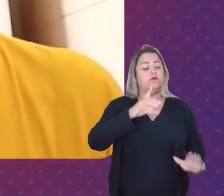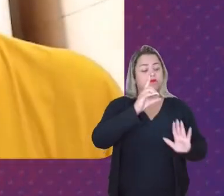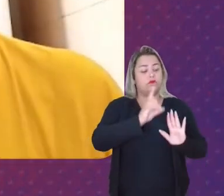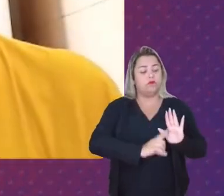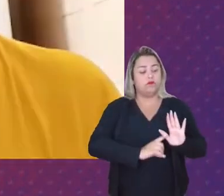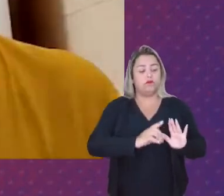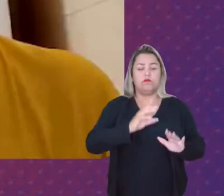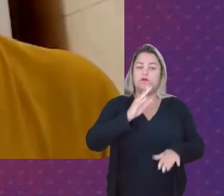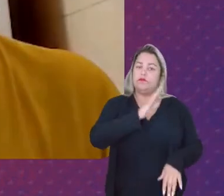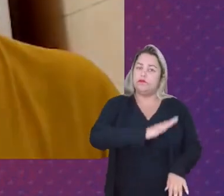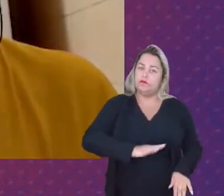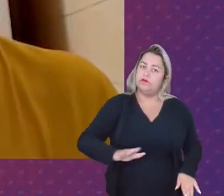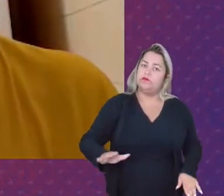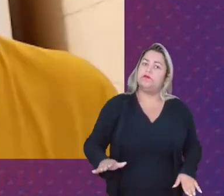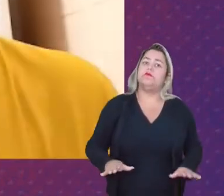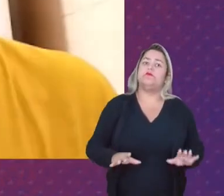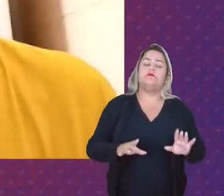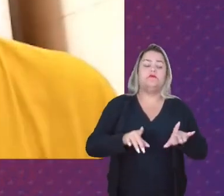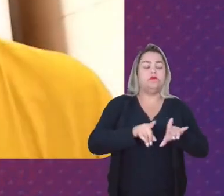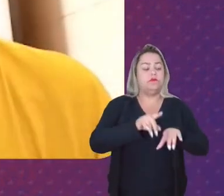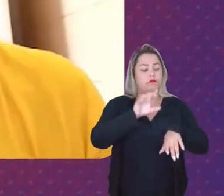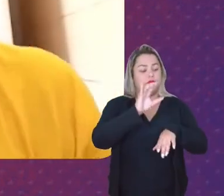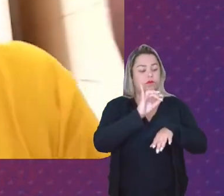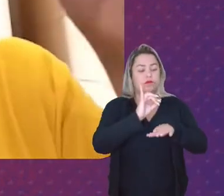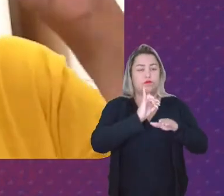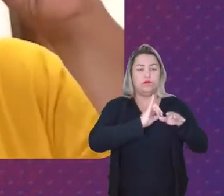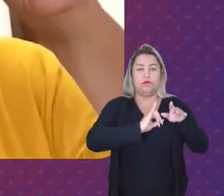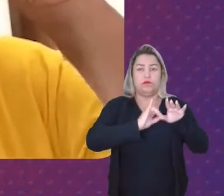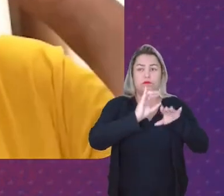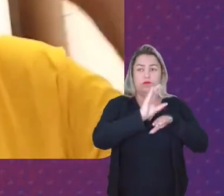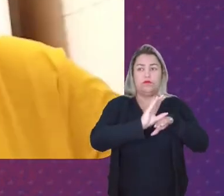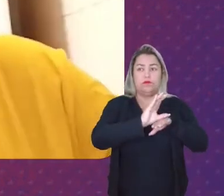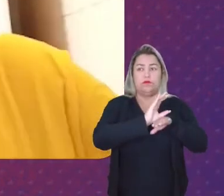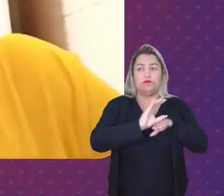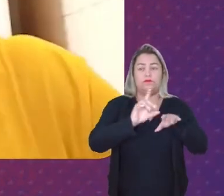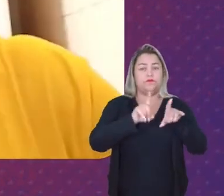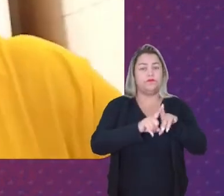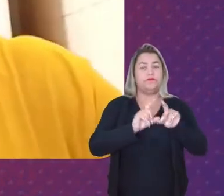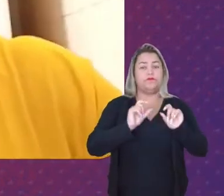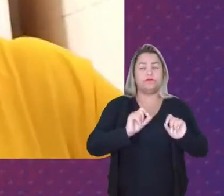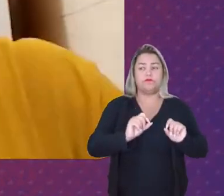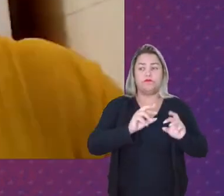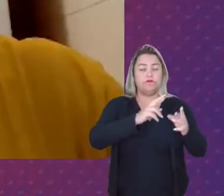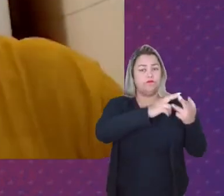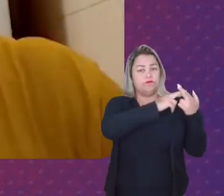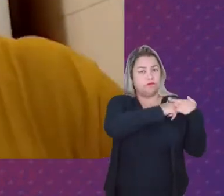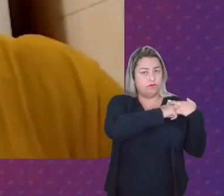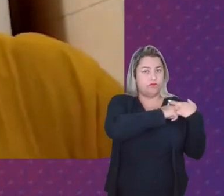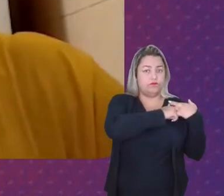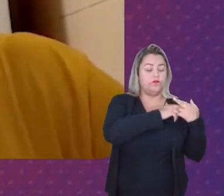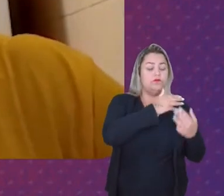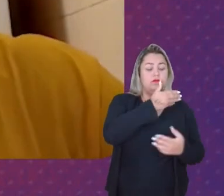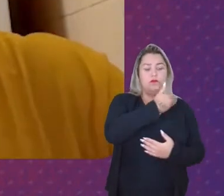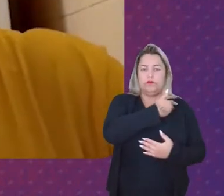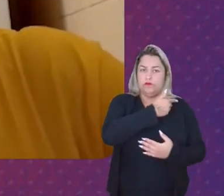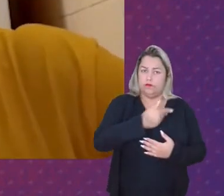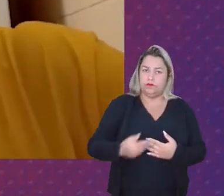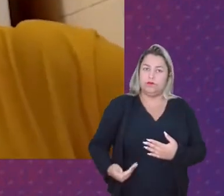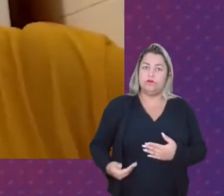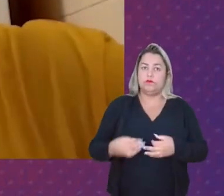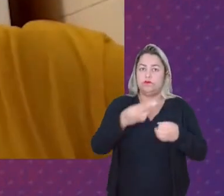Constituição, mas que os governantes municipais, porque aí nós sabemos que creche é responsabilidade dos governos